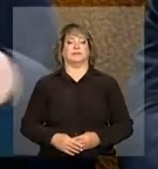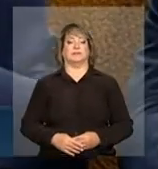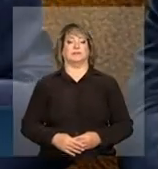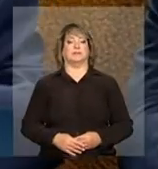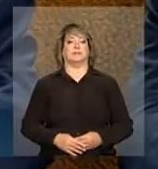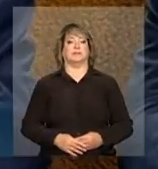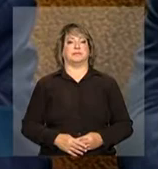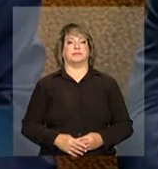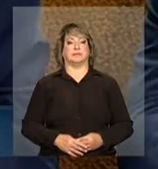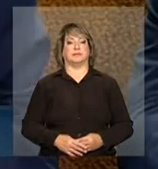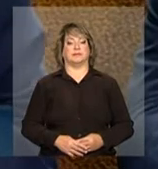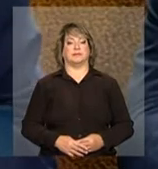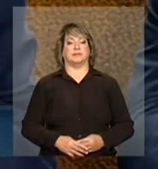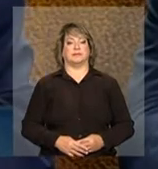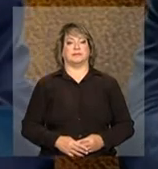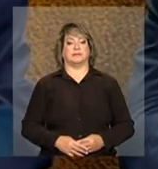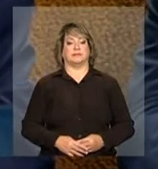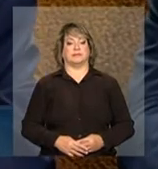2012, né,